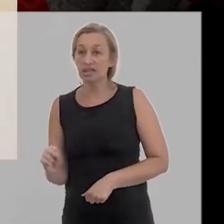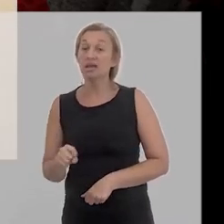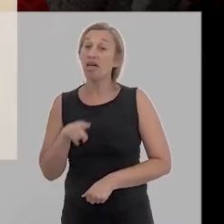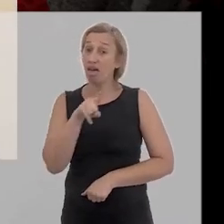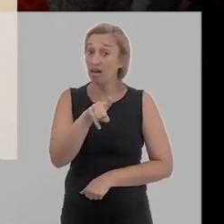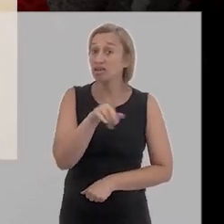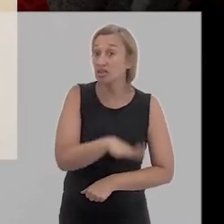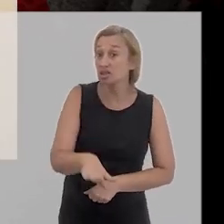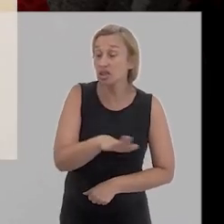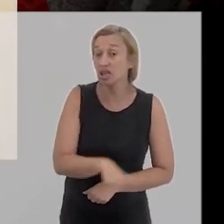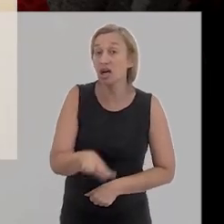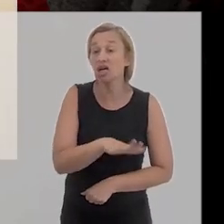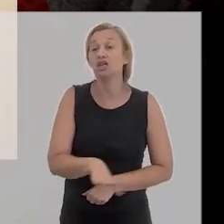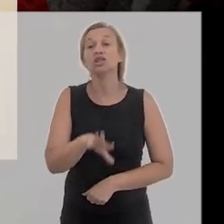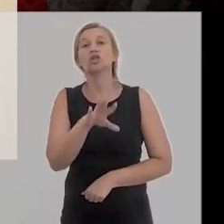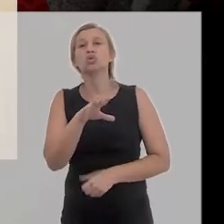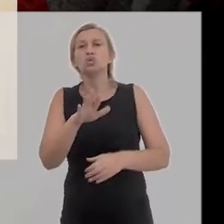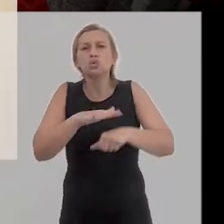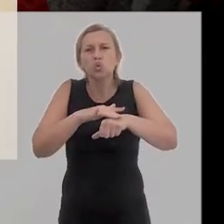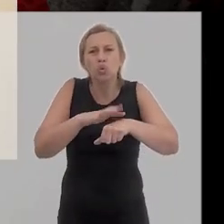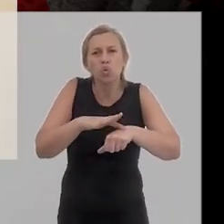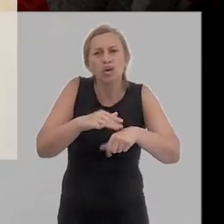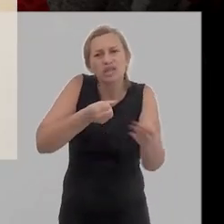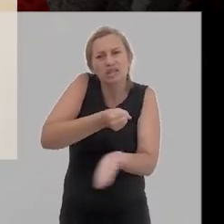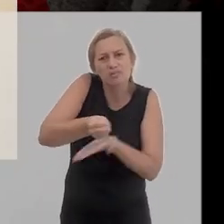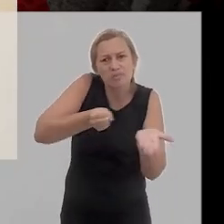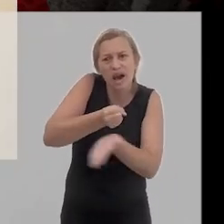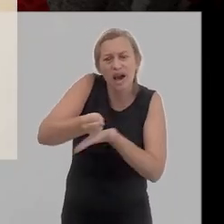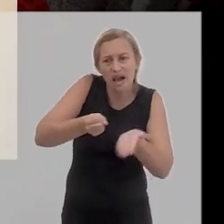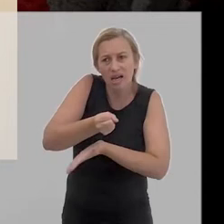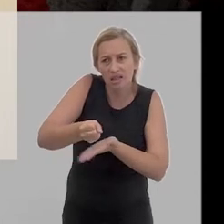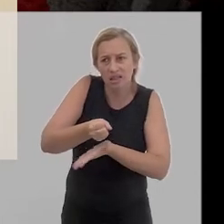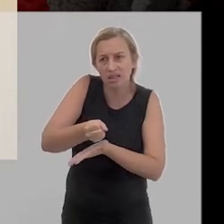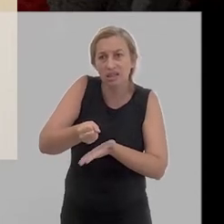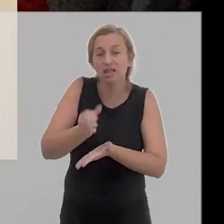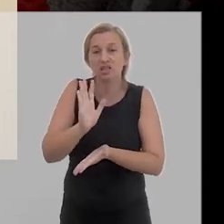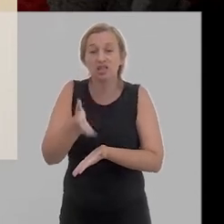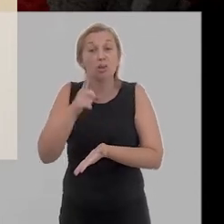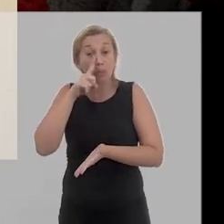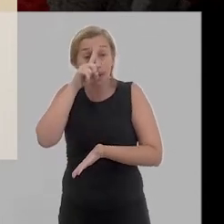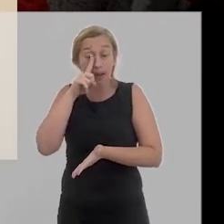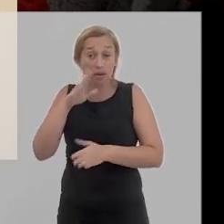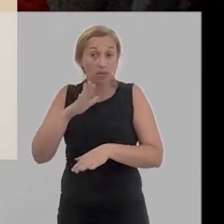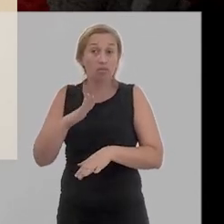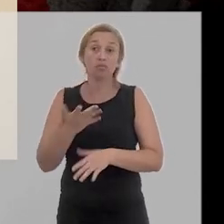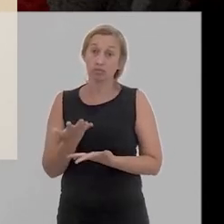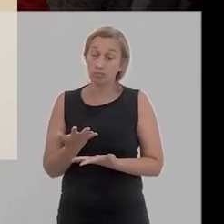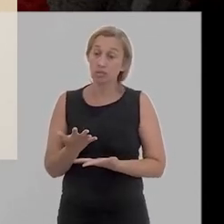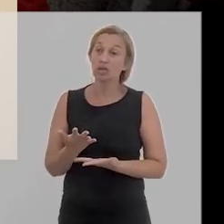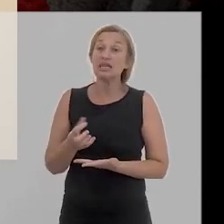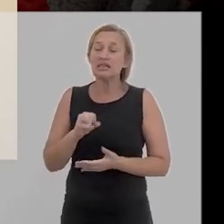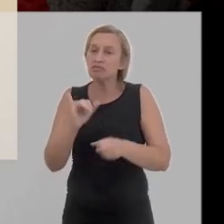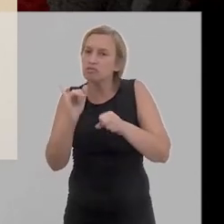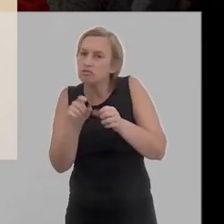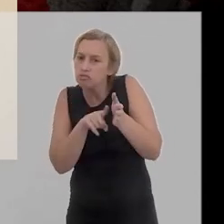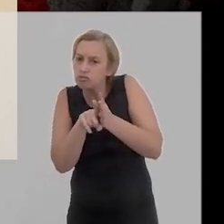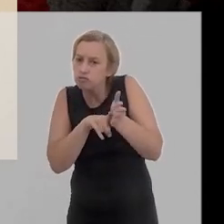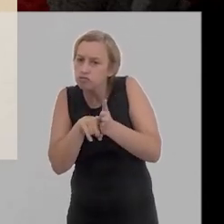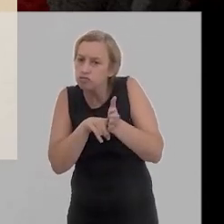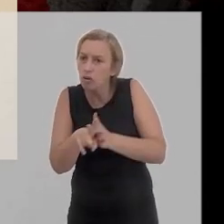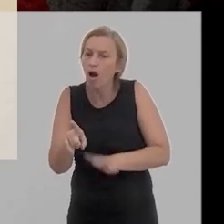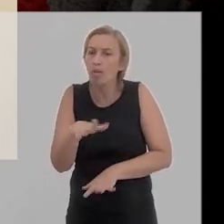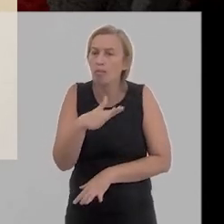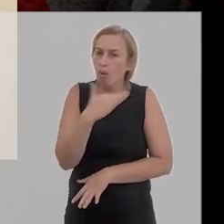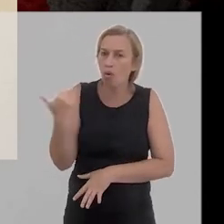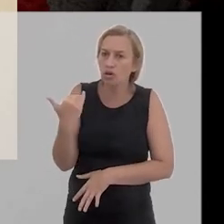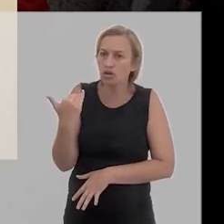Bom, Marcela, essas crianças que têm doença de base, ela tem um risco aumentado para a doença. Se a gente